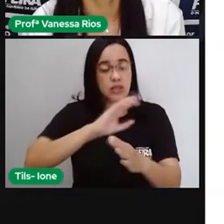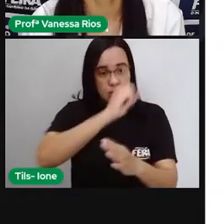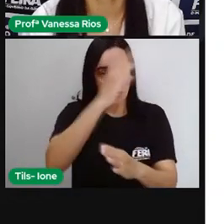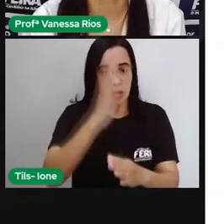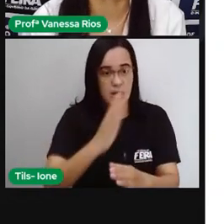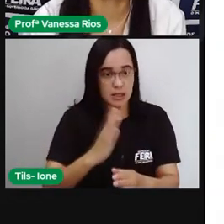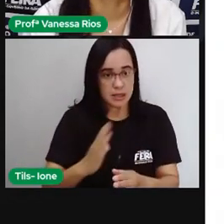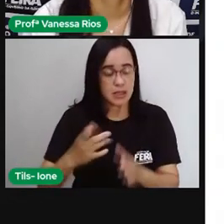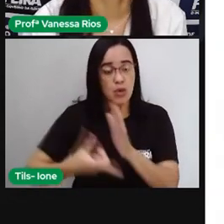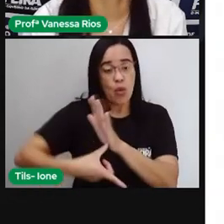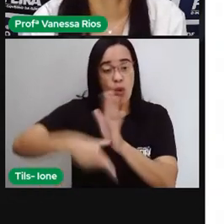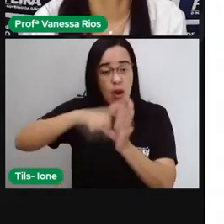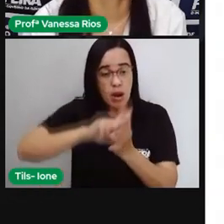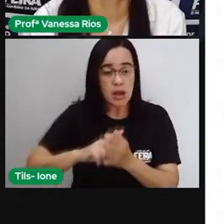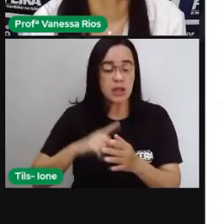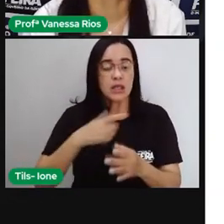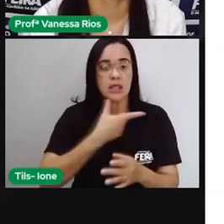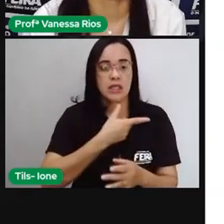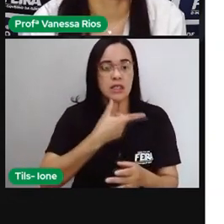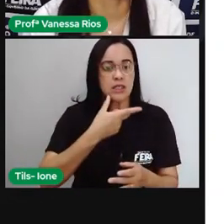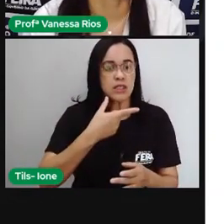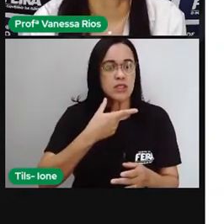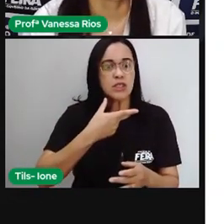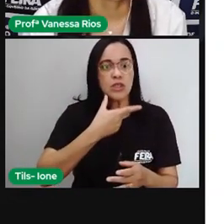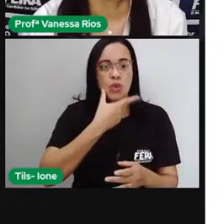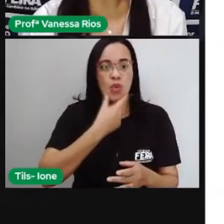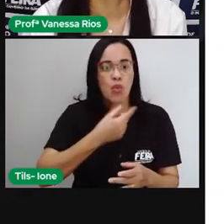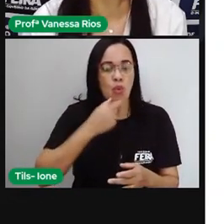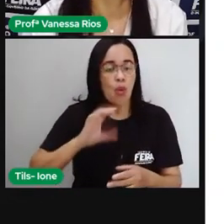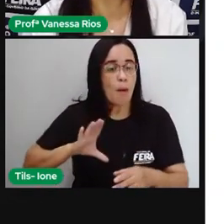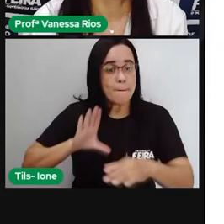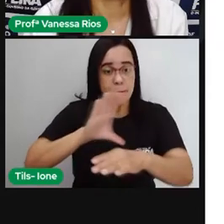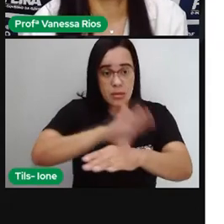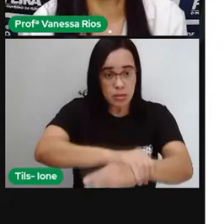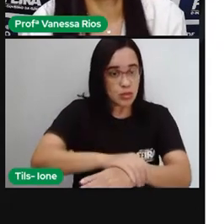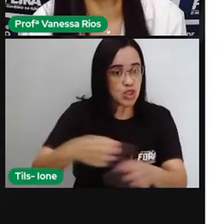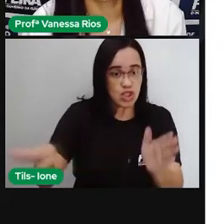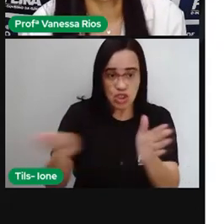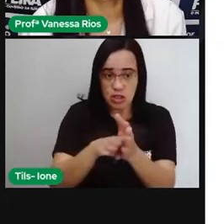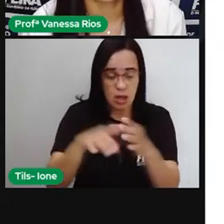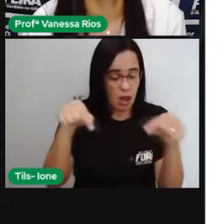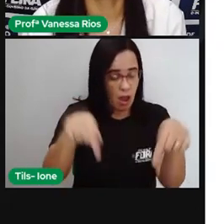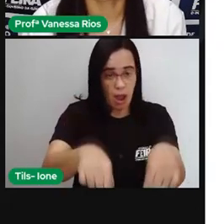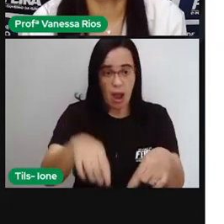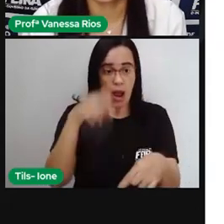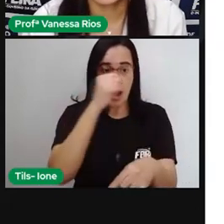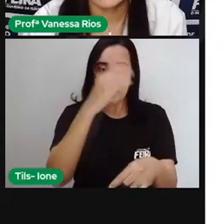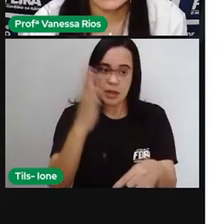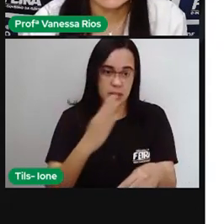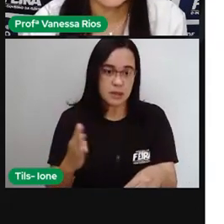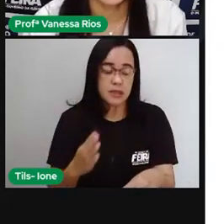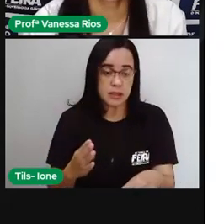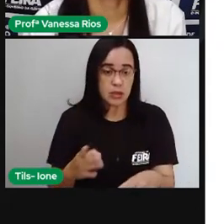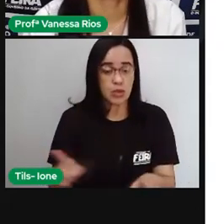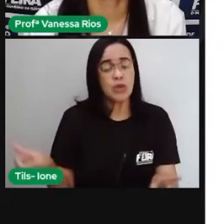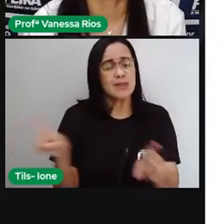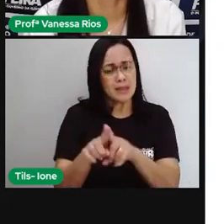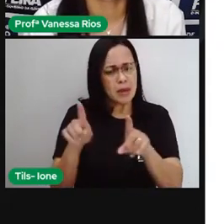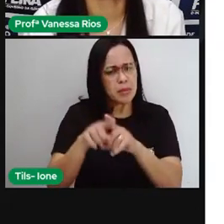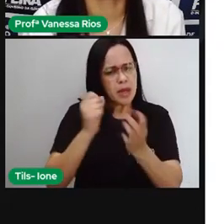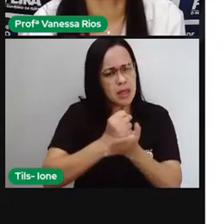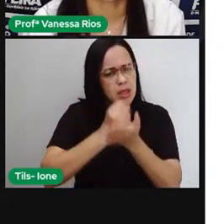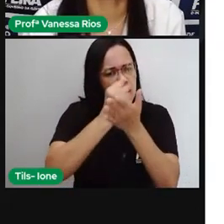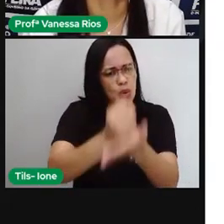Brasil antes dos portugueses chegarem. Aí temos também as contribuições aí dos africanos, que